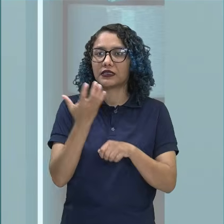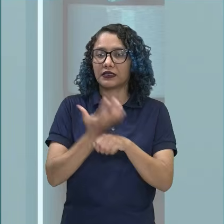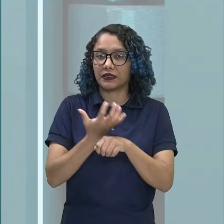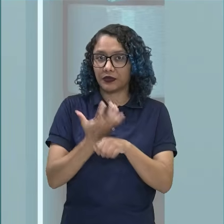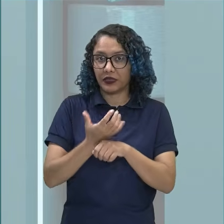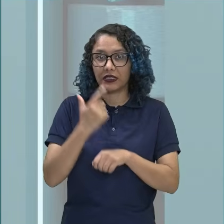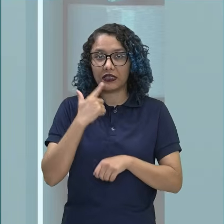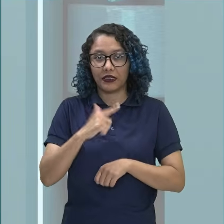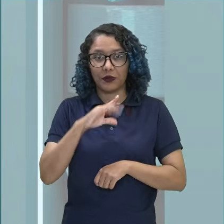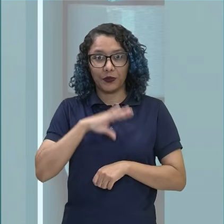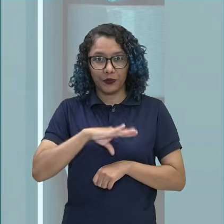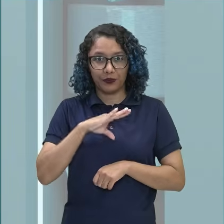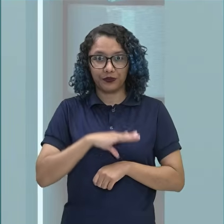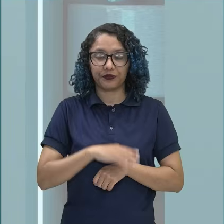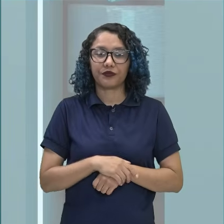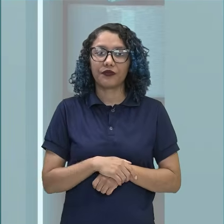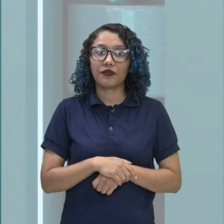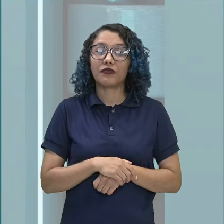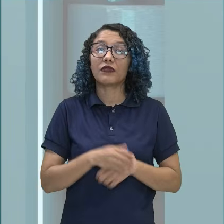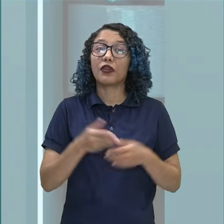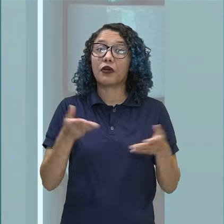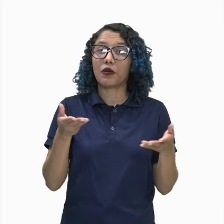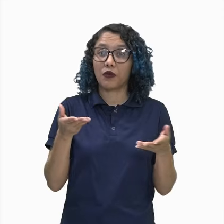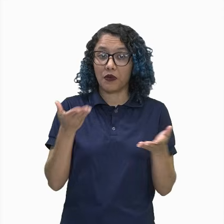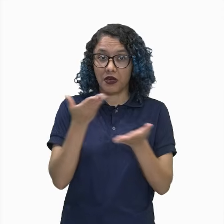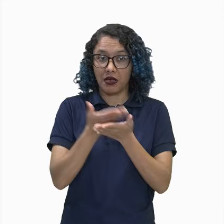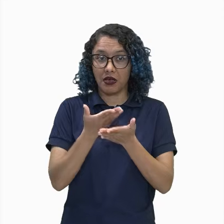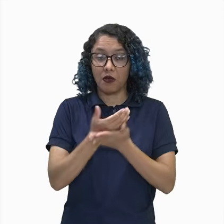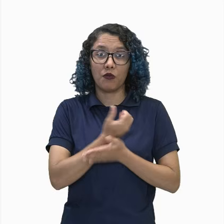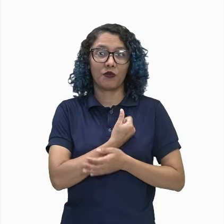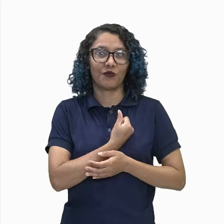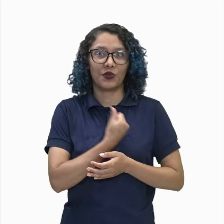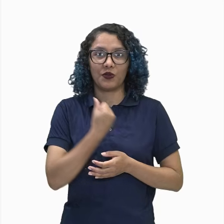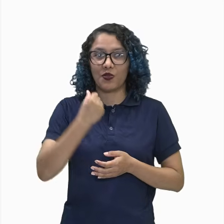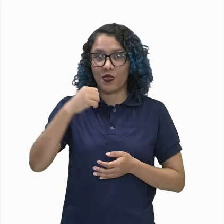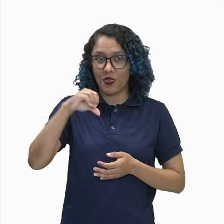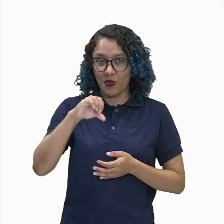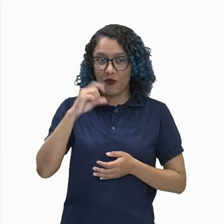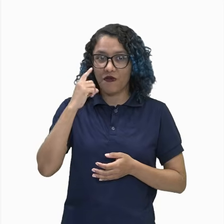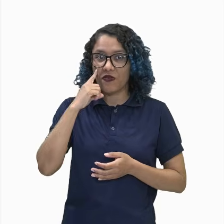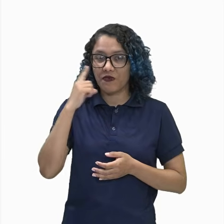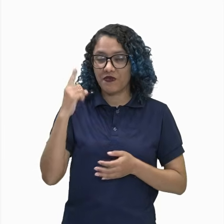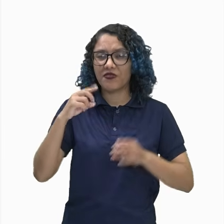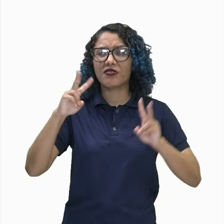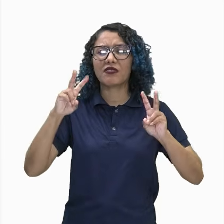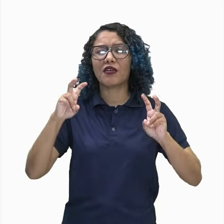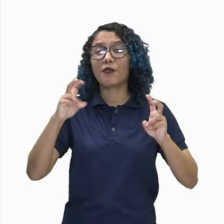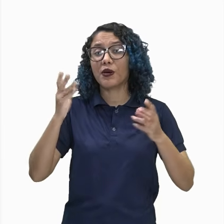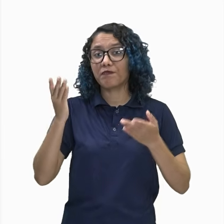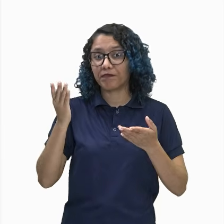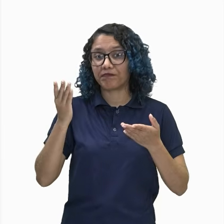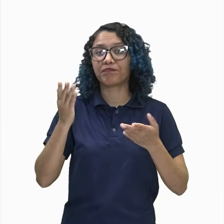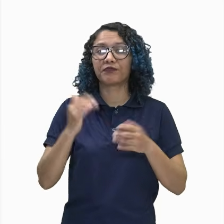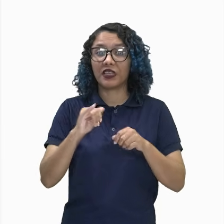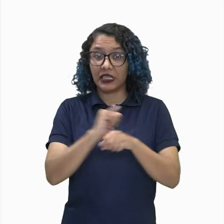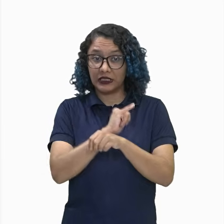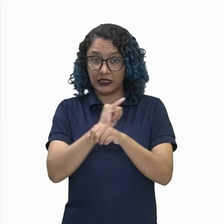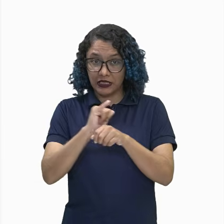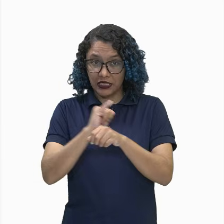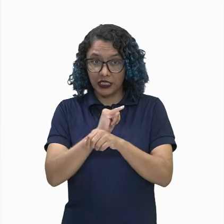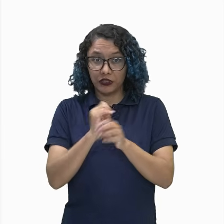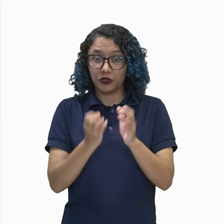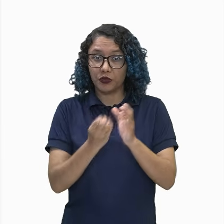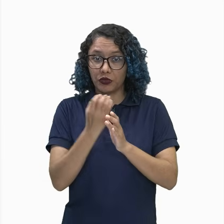língua portuguesa. Esta é a nossa aula de número 9, que tem como objeto de conhecimento as estratégias